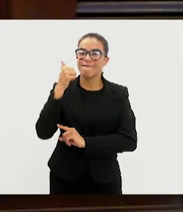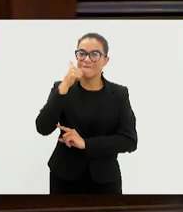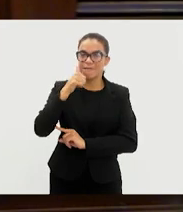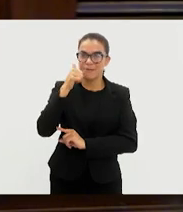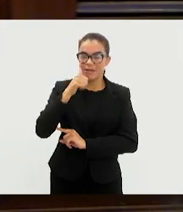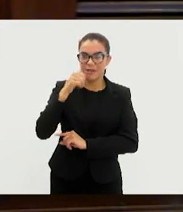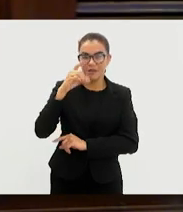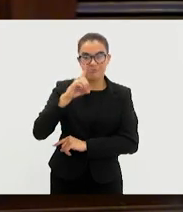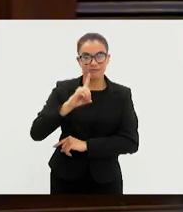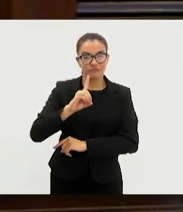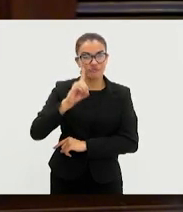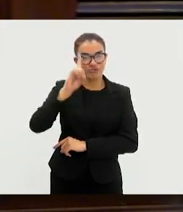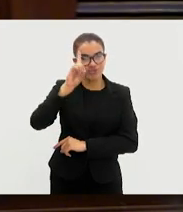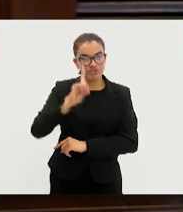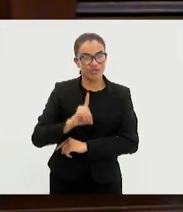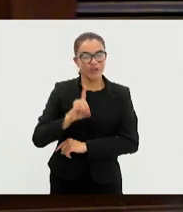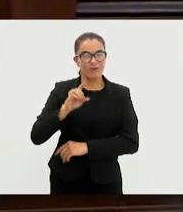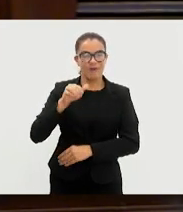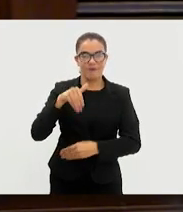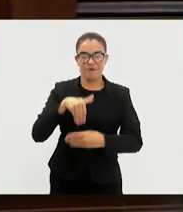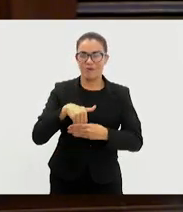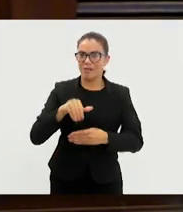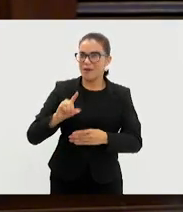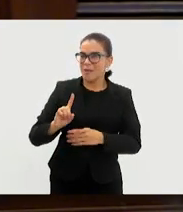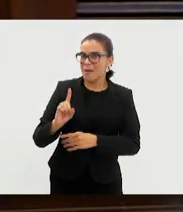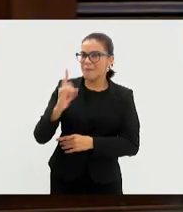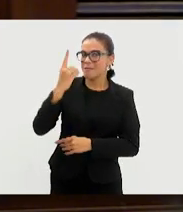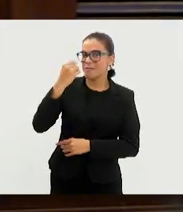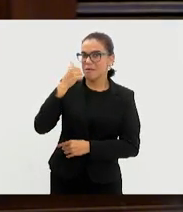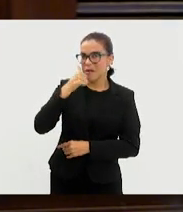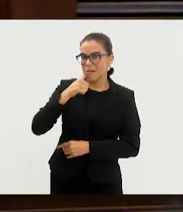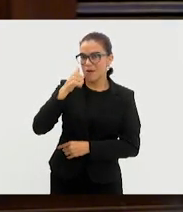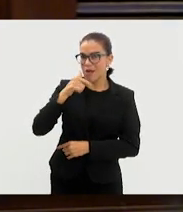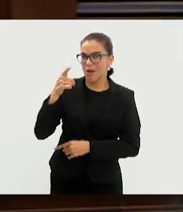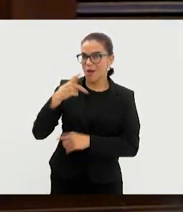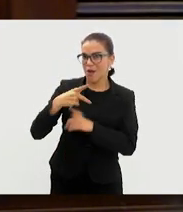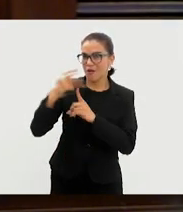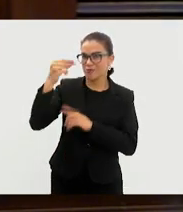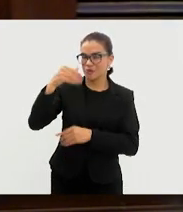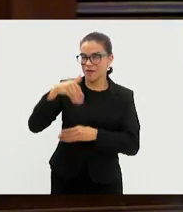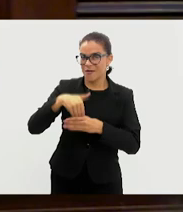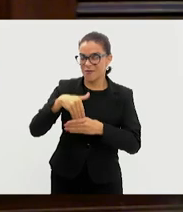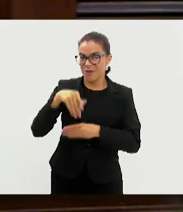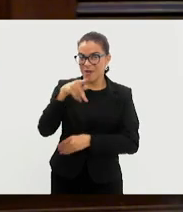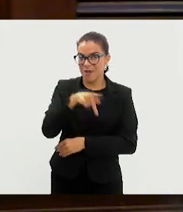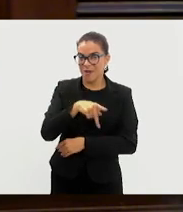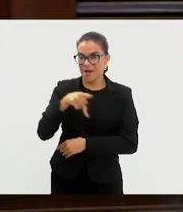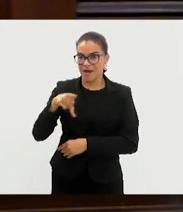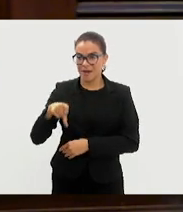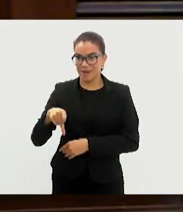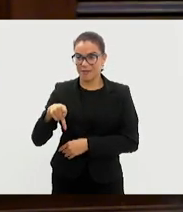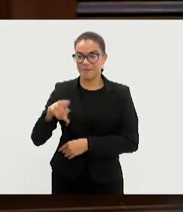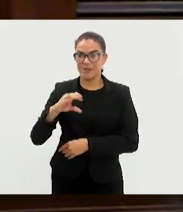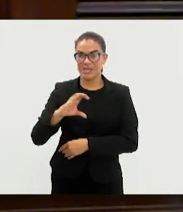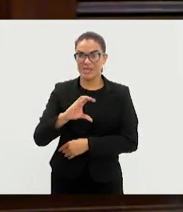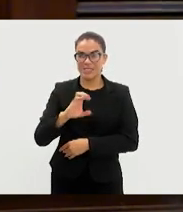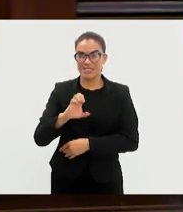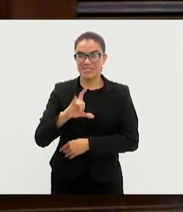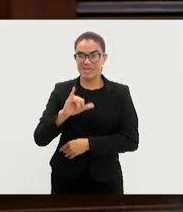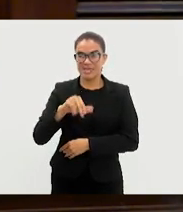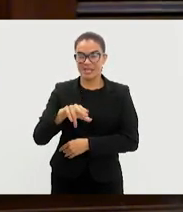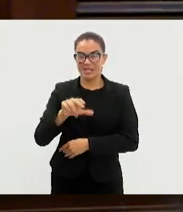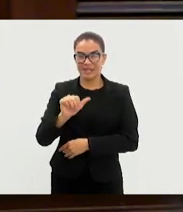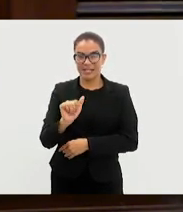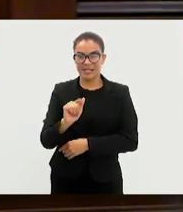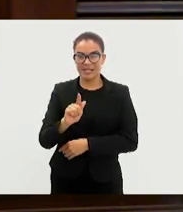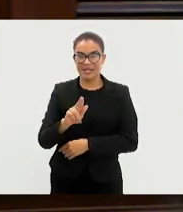voto. E quem foi a primeira eleitora no Brasil? A professora Celina Guimarães